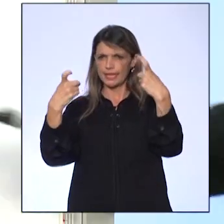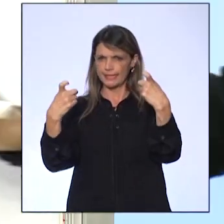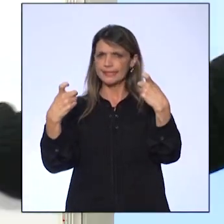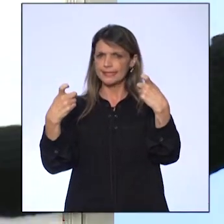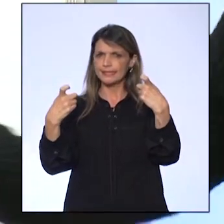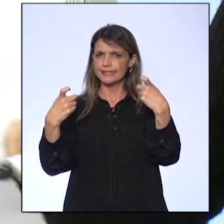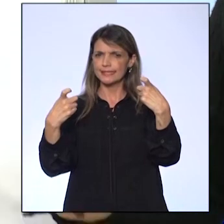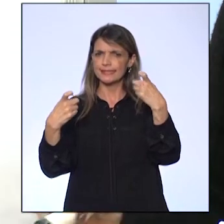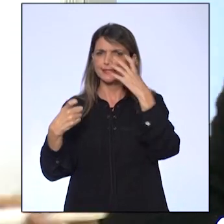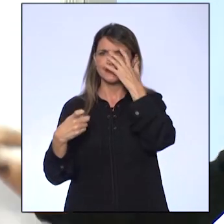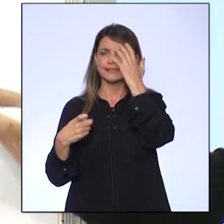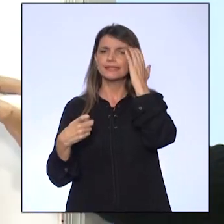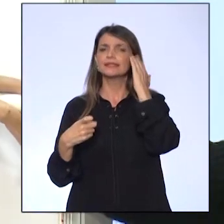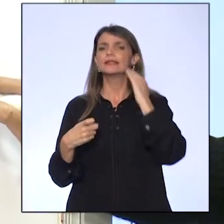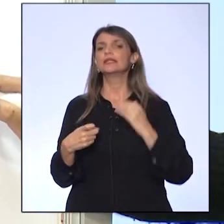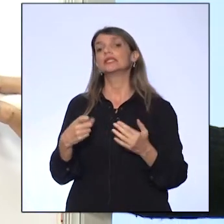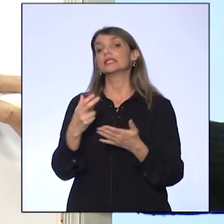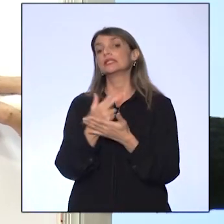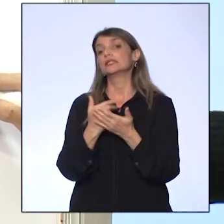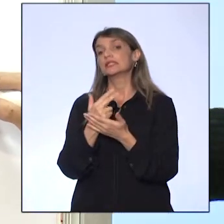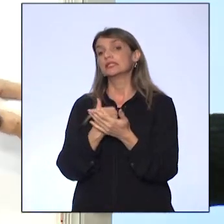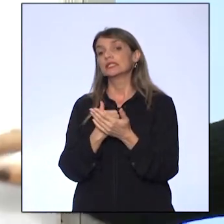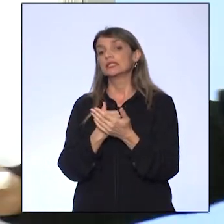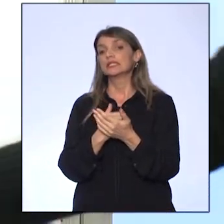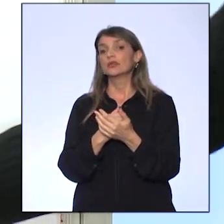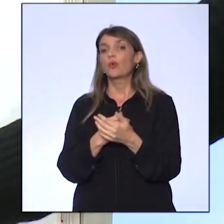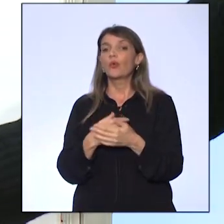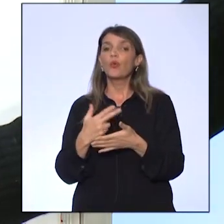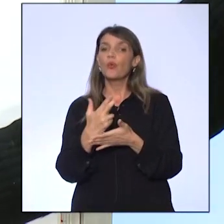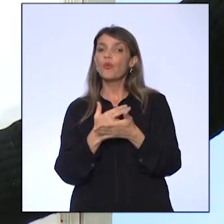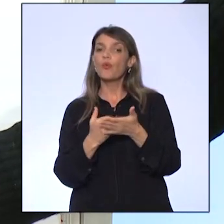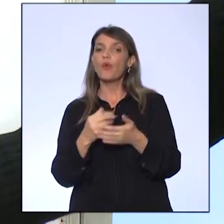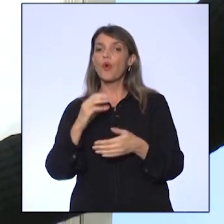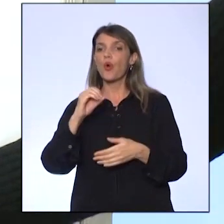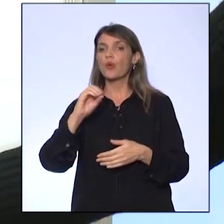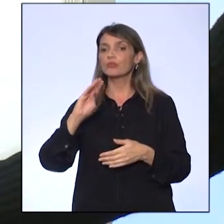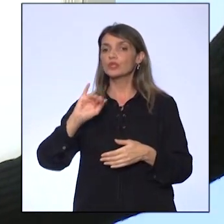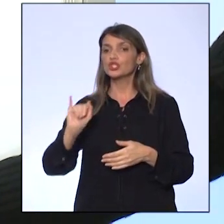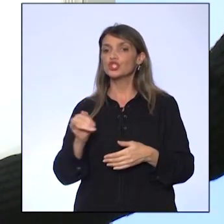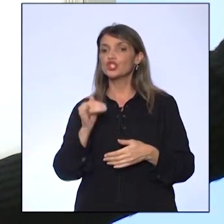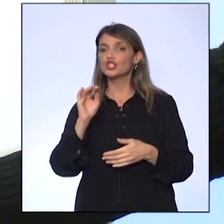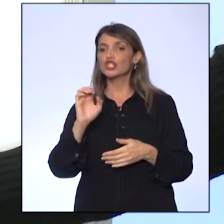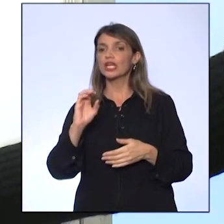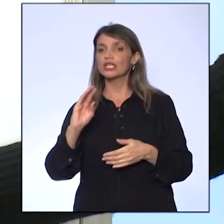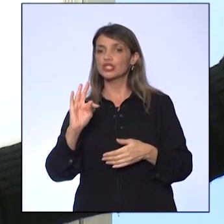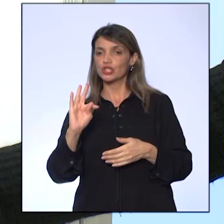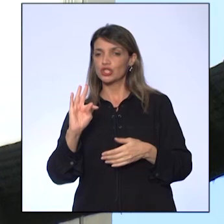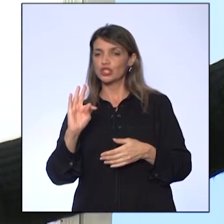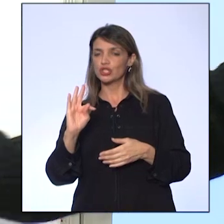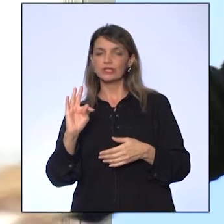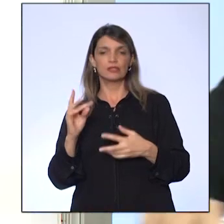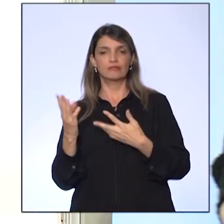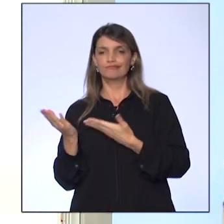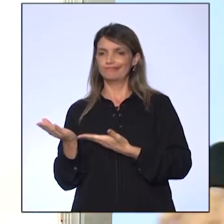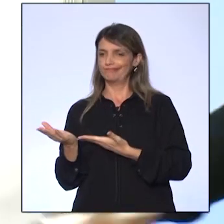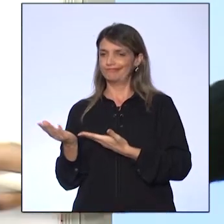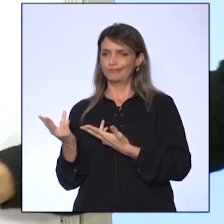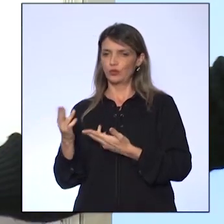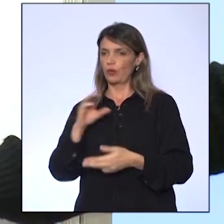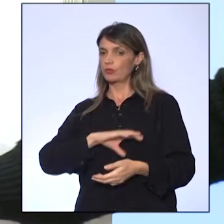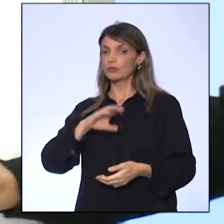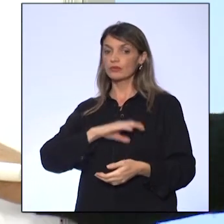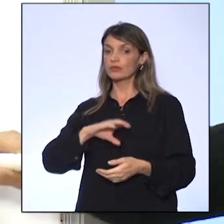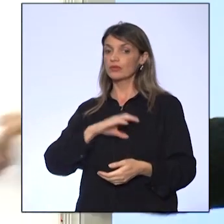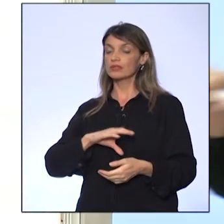violência. Novamente o desenho. Write, desenhar. Olha a raiz da palavra object, igualzinho o português. Objeto